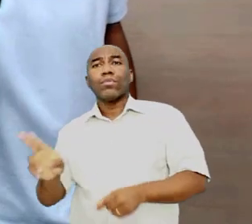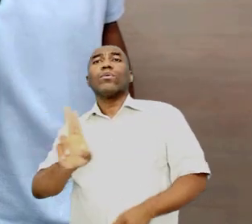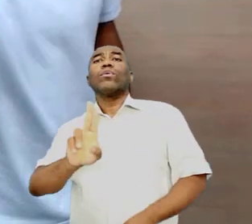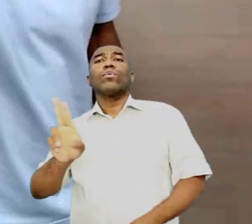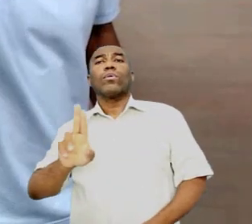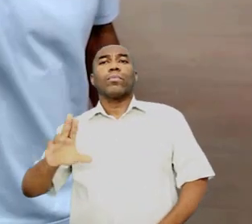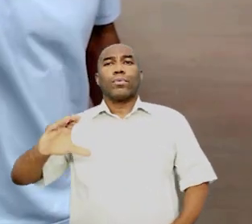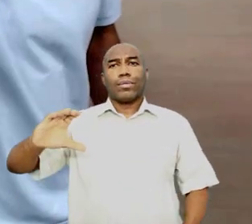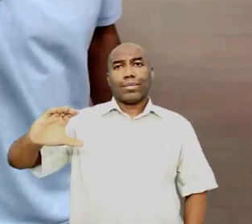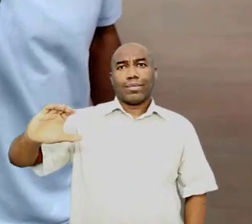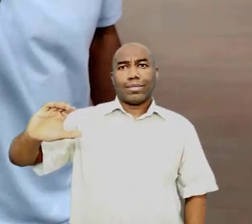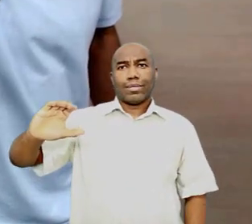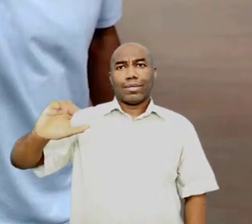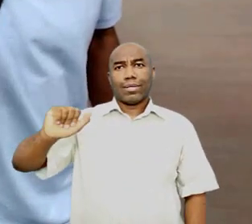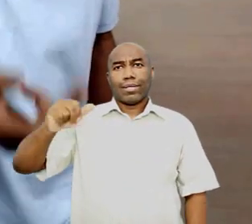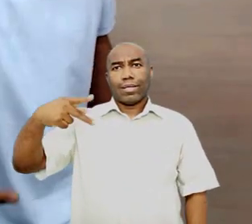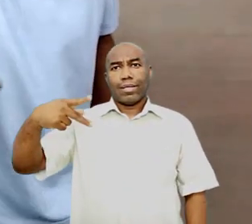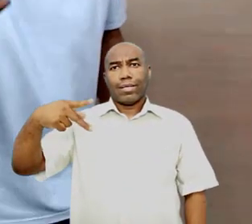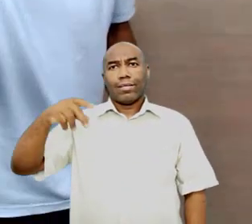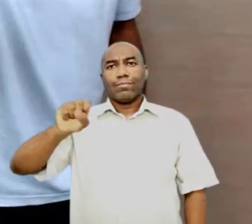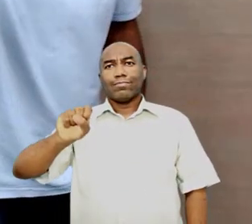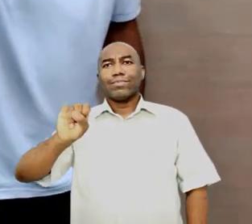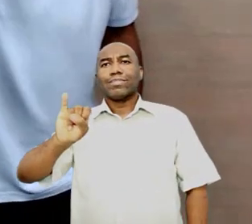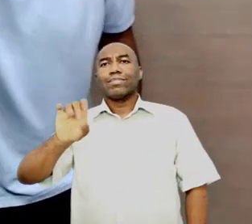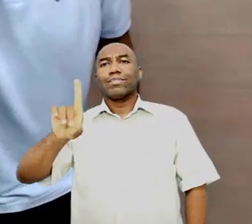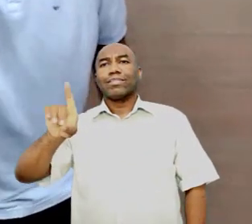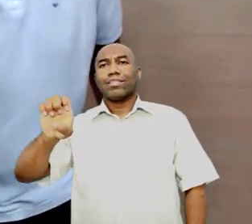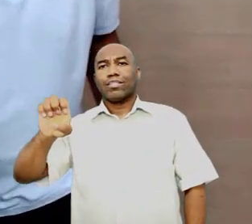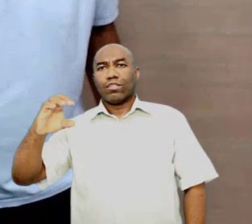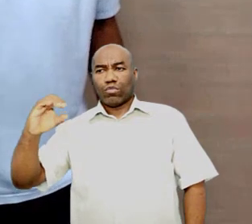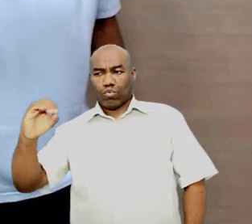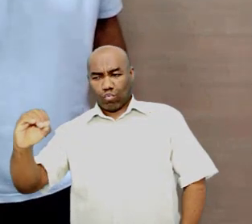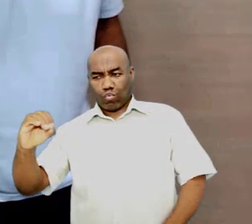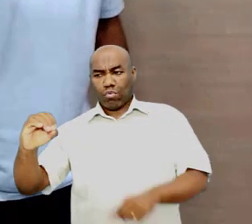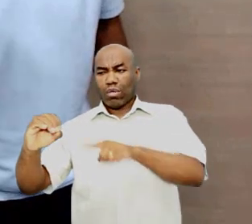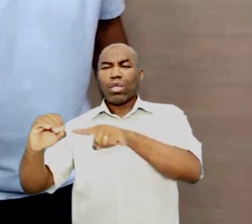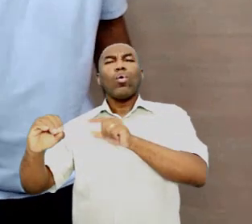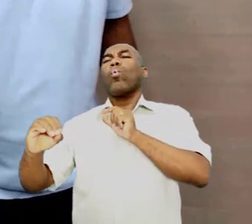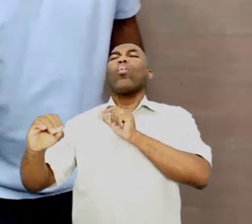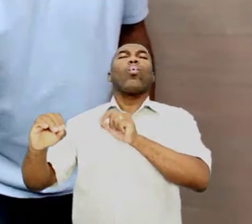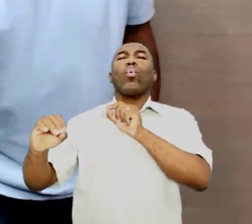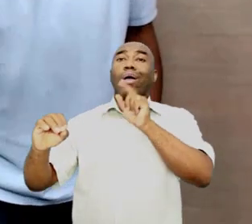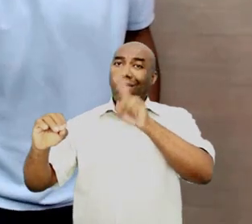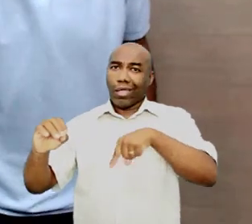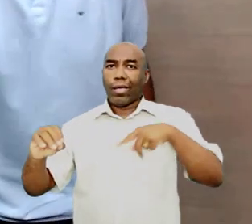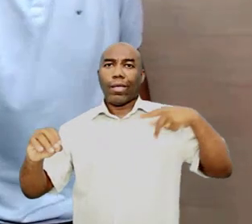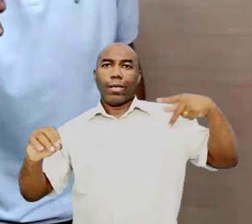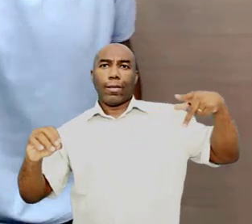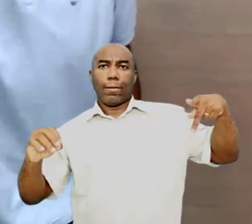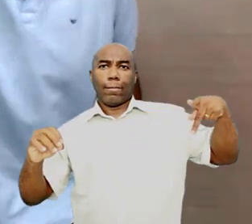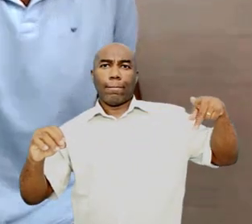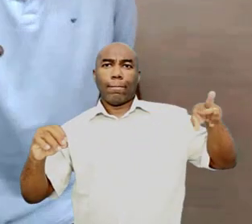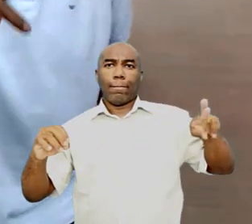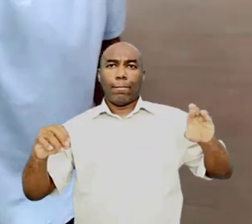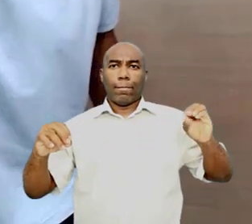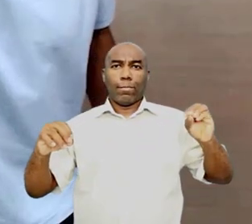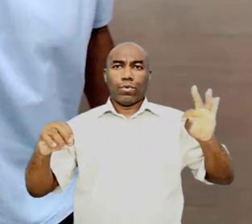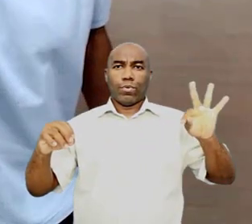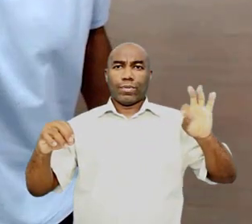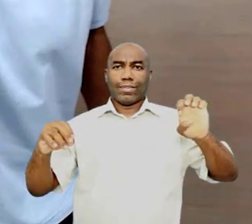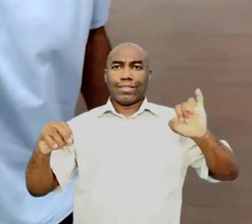é uma proteína. Como toda proteína é formado de